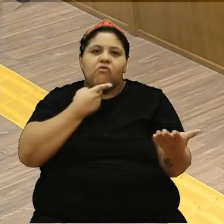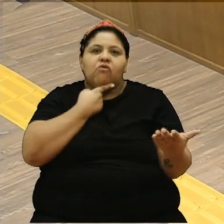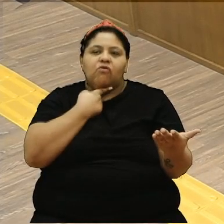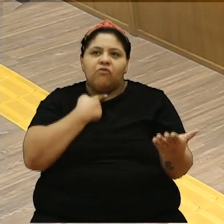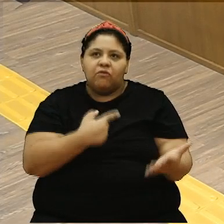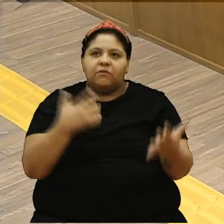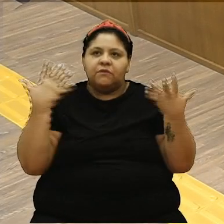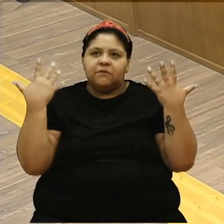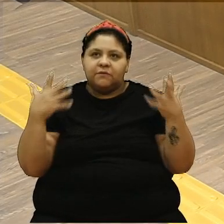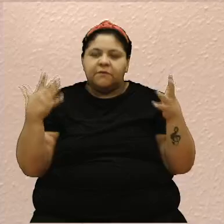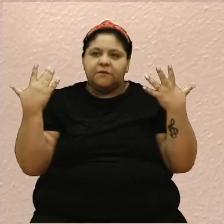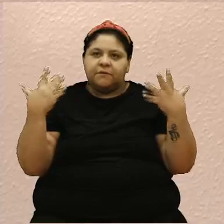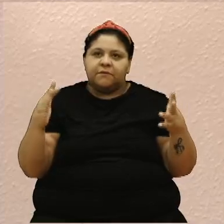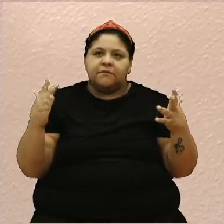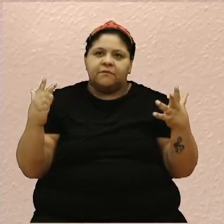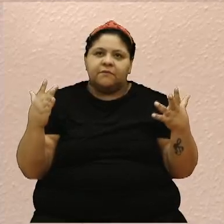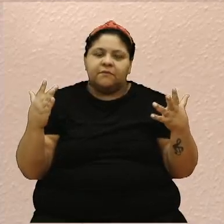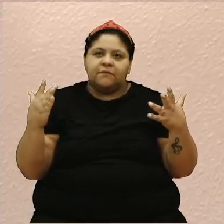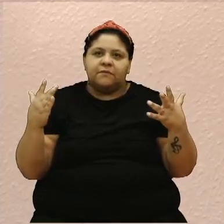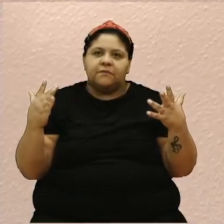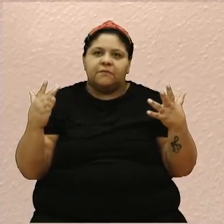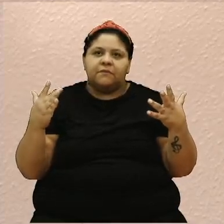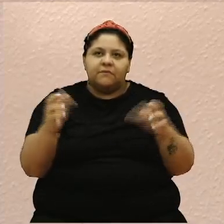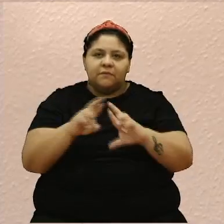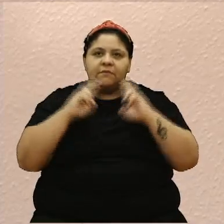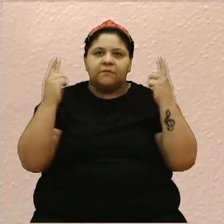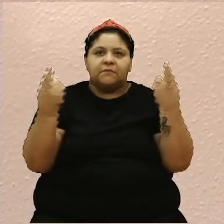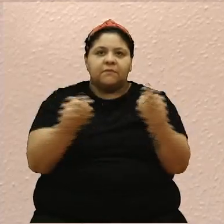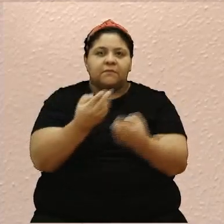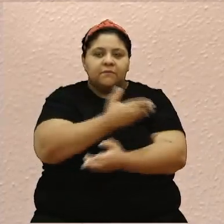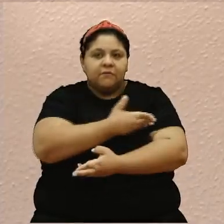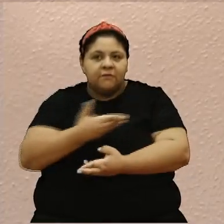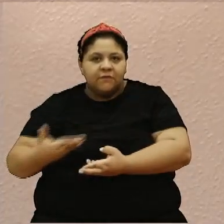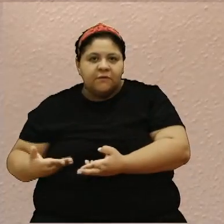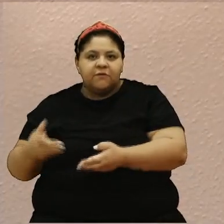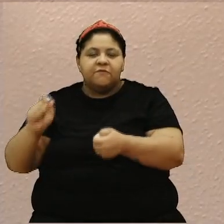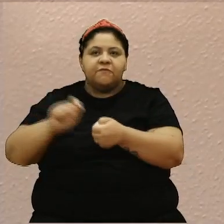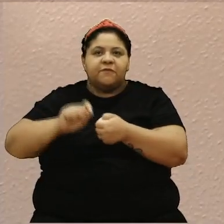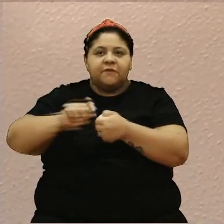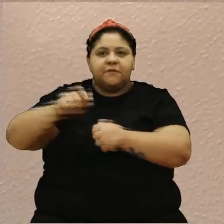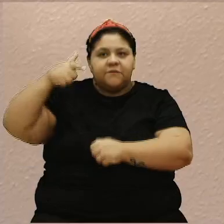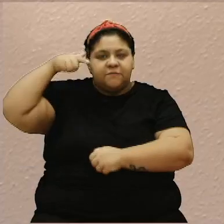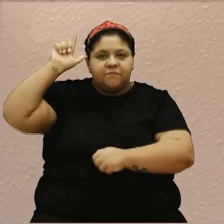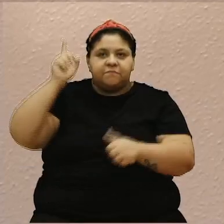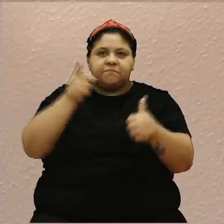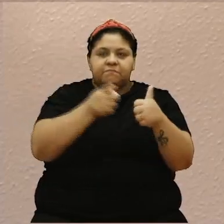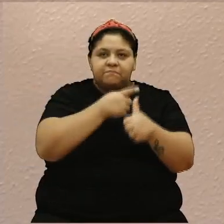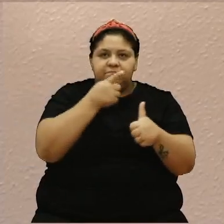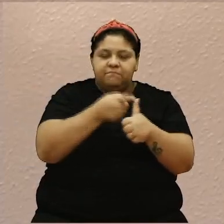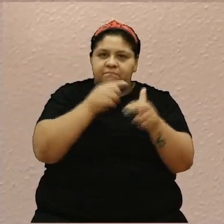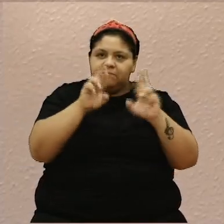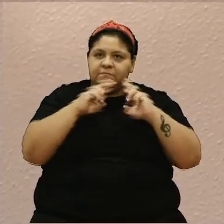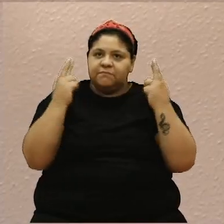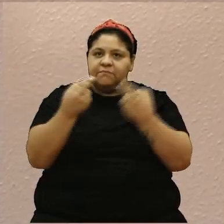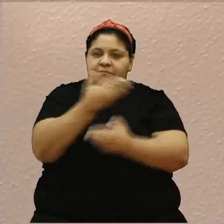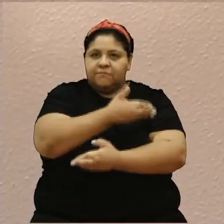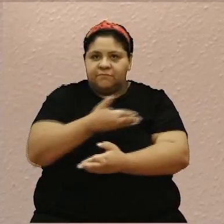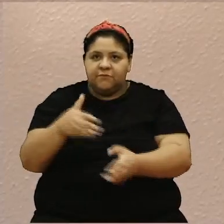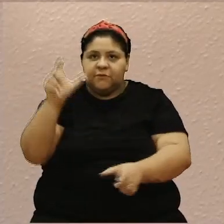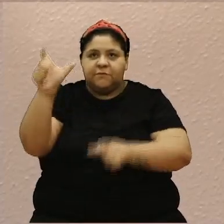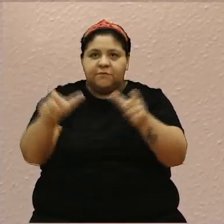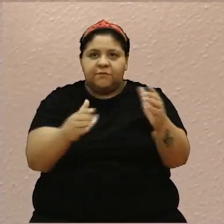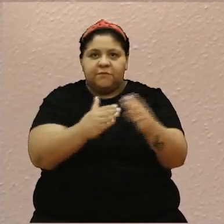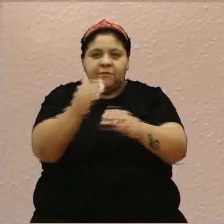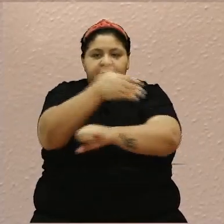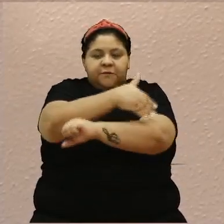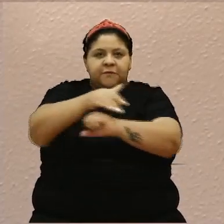de congratulação pelas audiências públicas que nós tivemos no dia de ontem. Primeiramente, a audiência pública sobre as pessoas em situação de rua, na